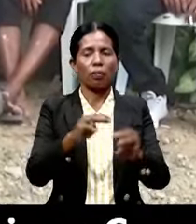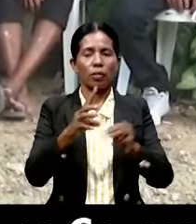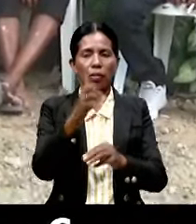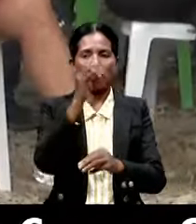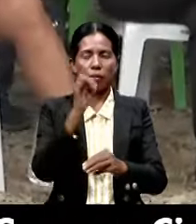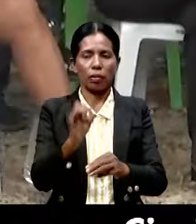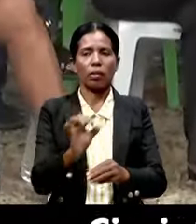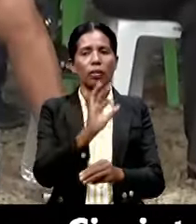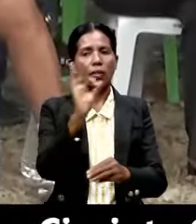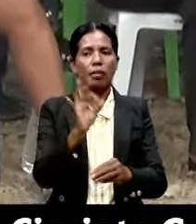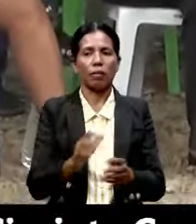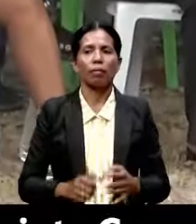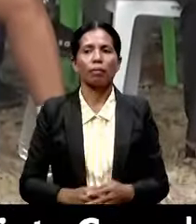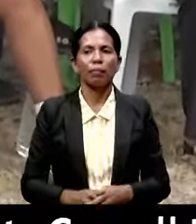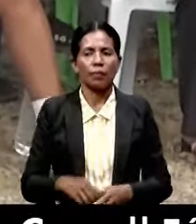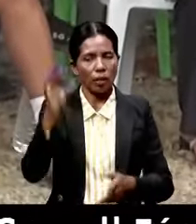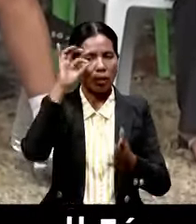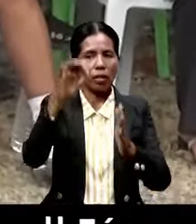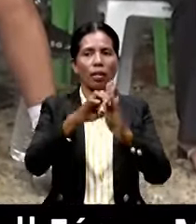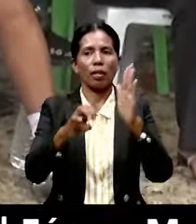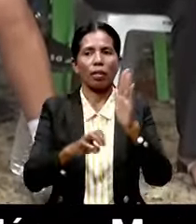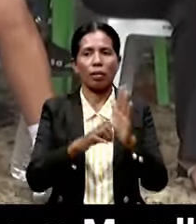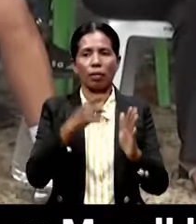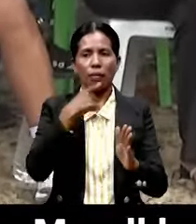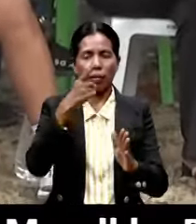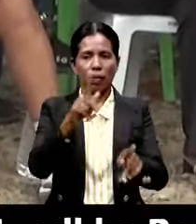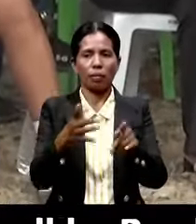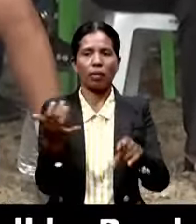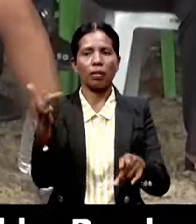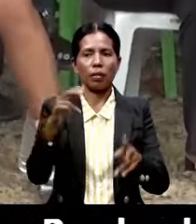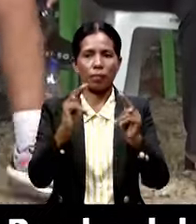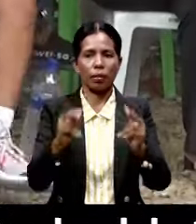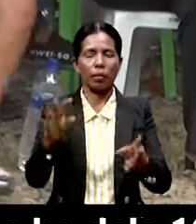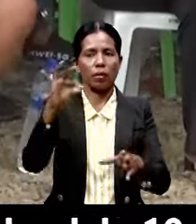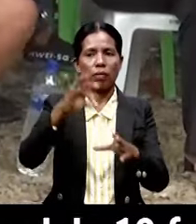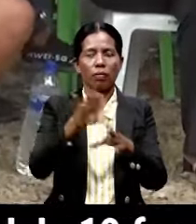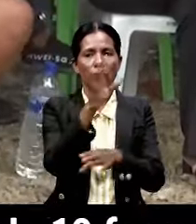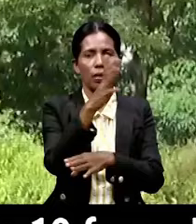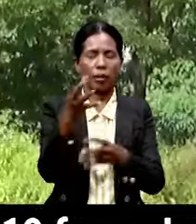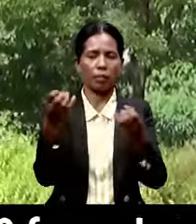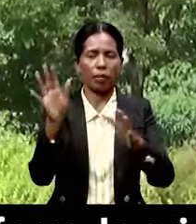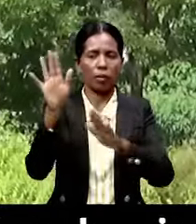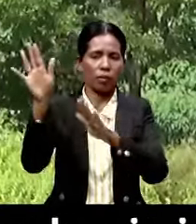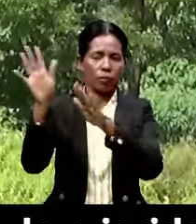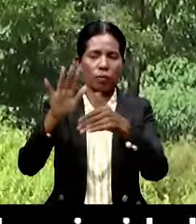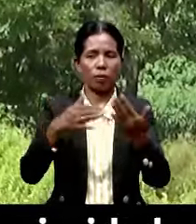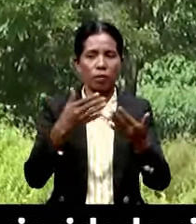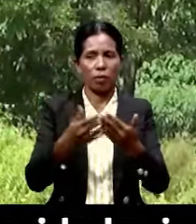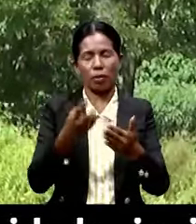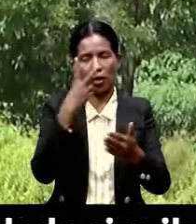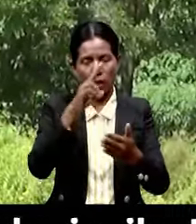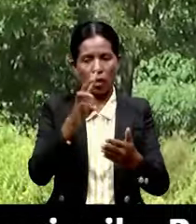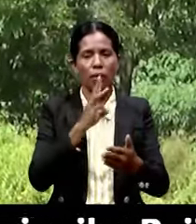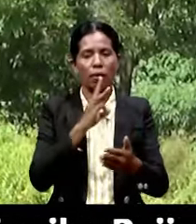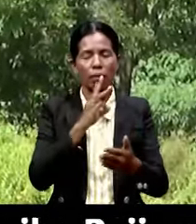Ilis, desta foi na Laisne. Secretário de Estado Floresta Hateten, comunidade Sira, persija Kuda Aioan Barak e a Foholon Sira, ato conserva B